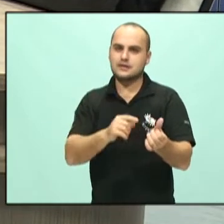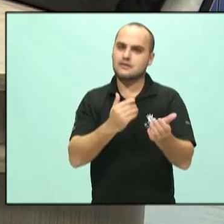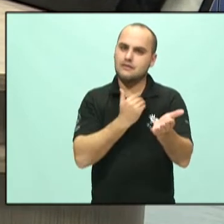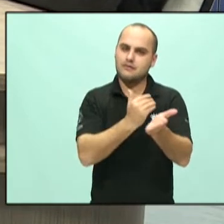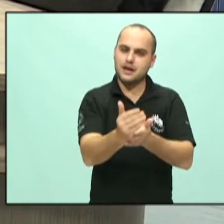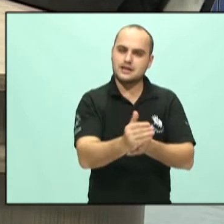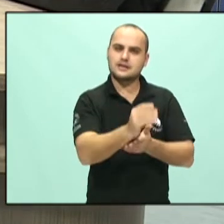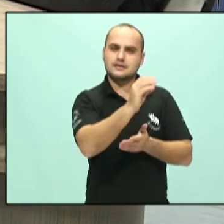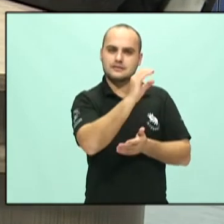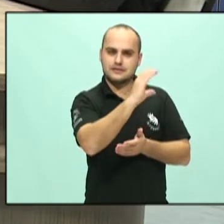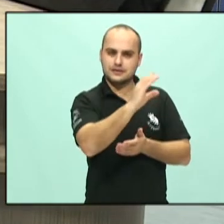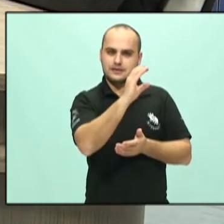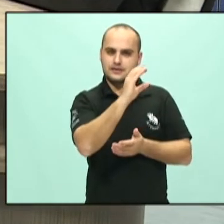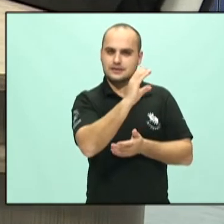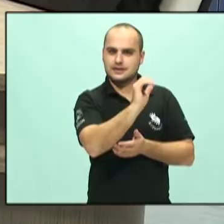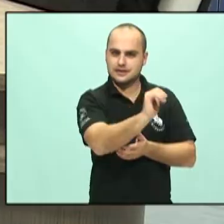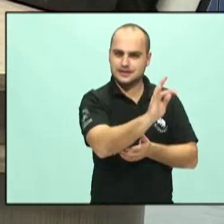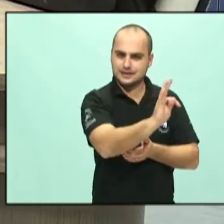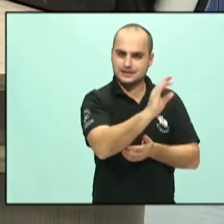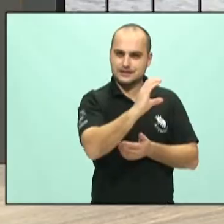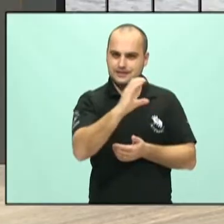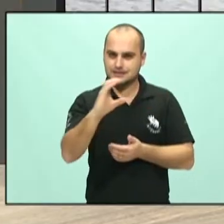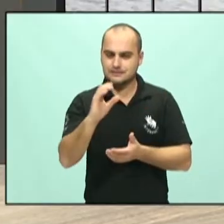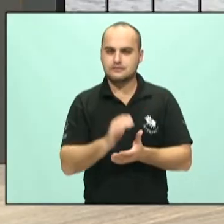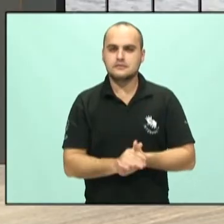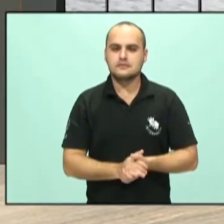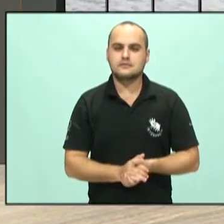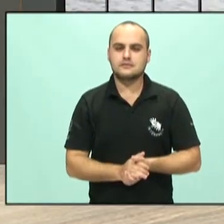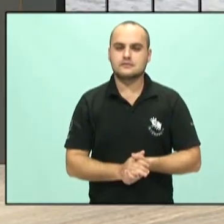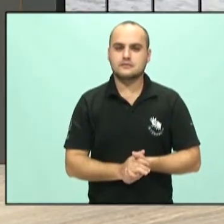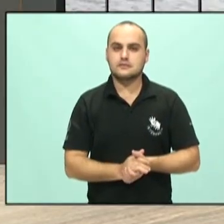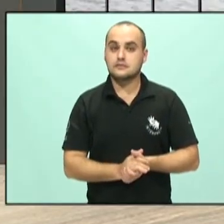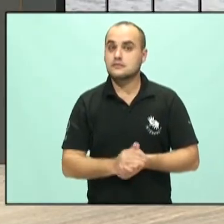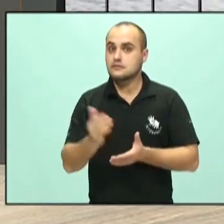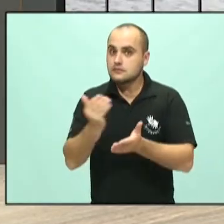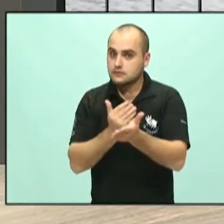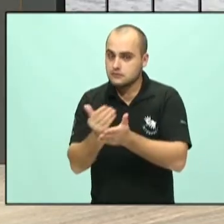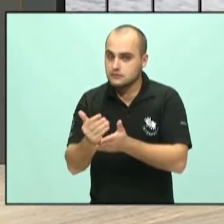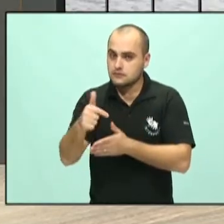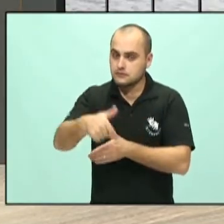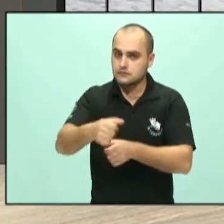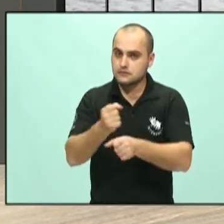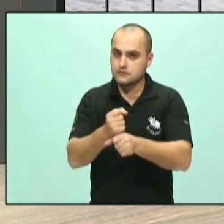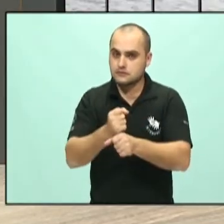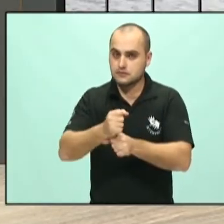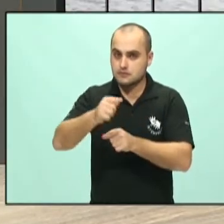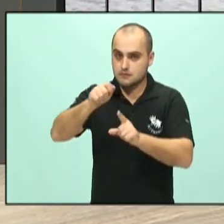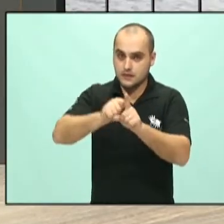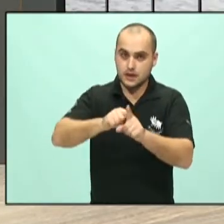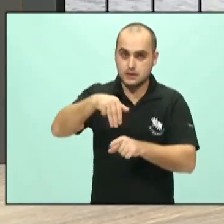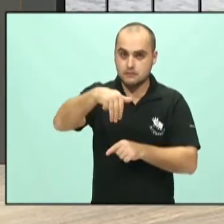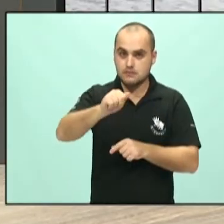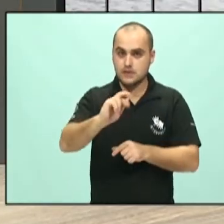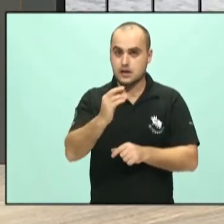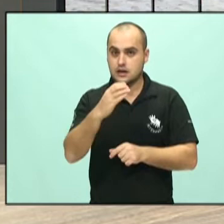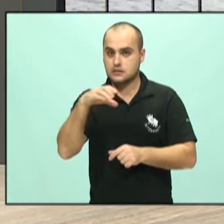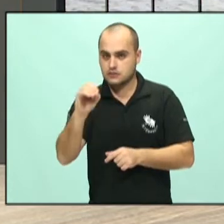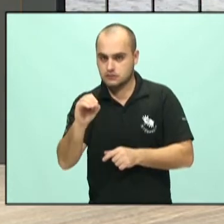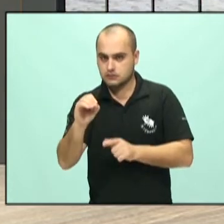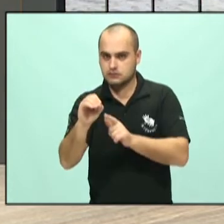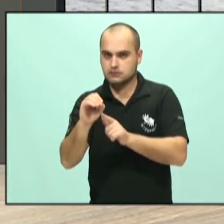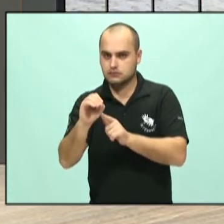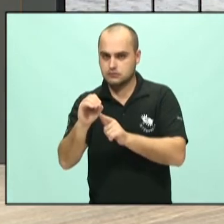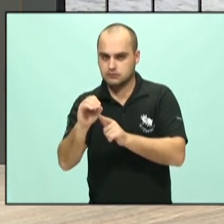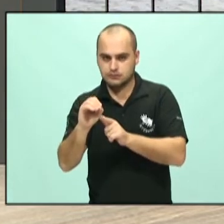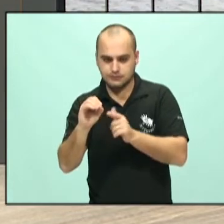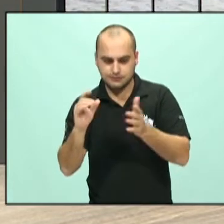que eles chamam ali. A nossa pré-produção começou efetivamente nesse ano, no mês de março. Então, desde o início até o